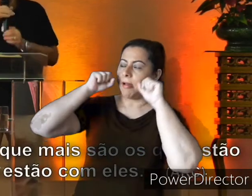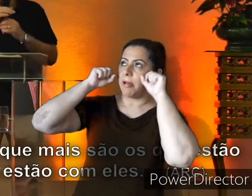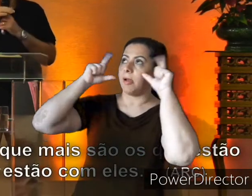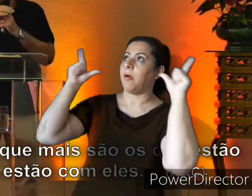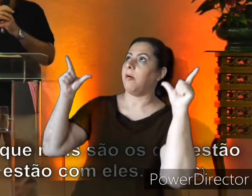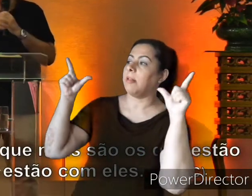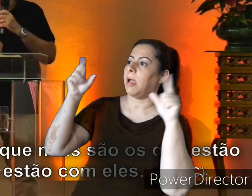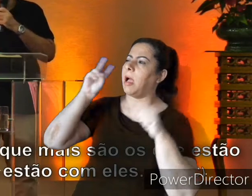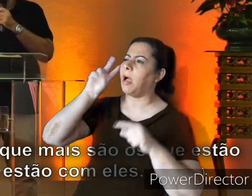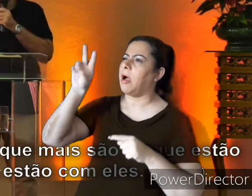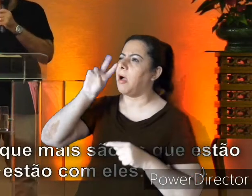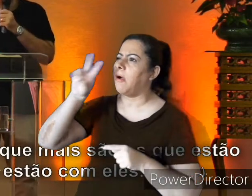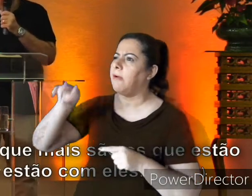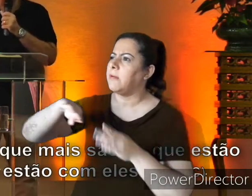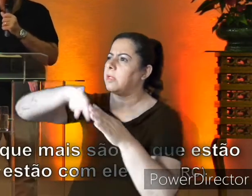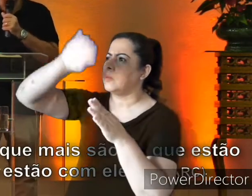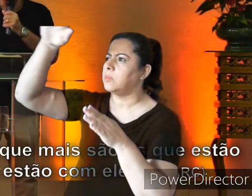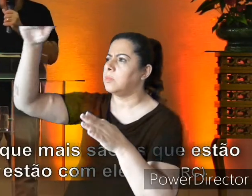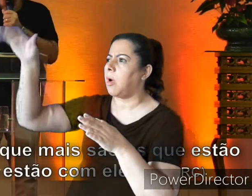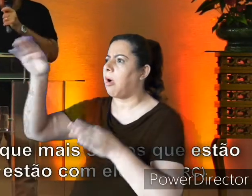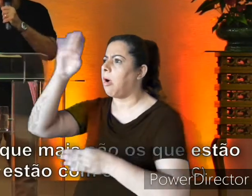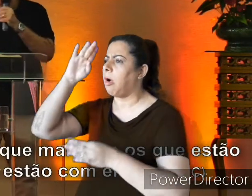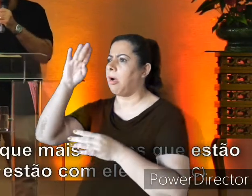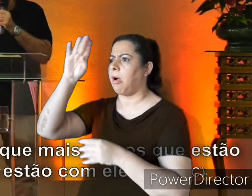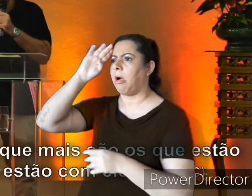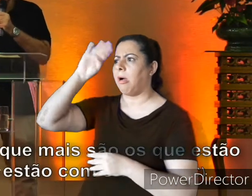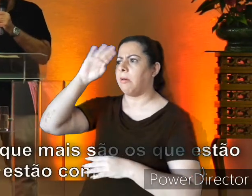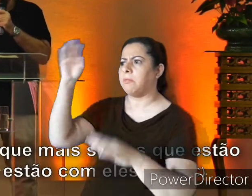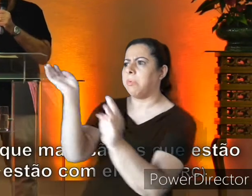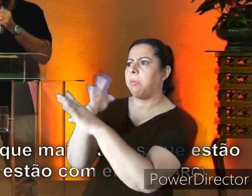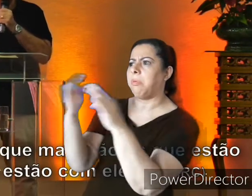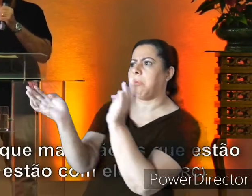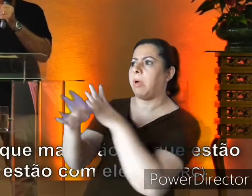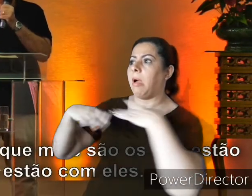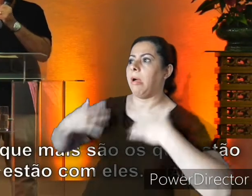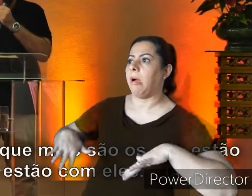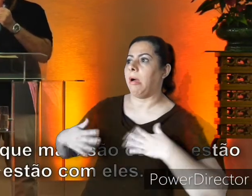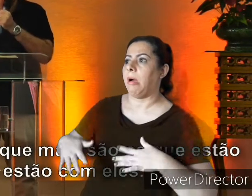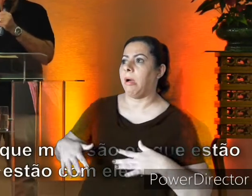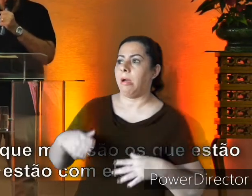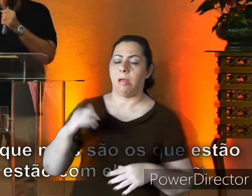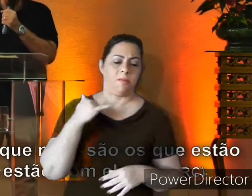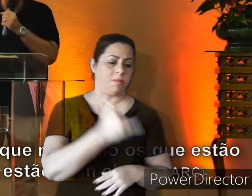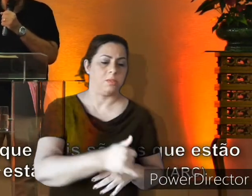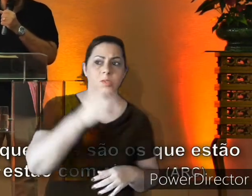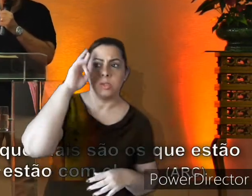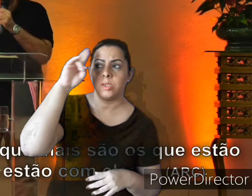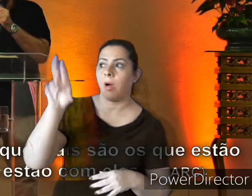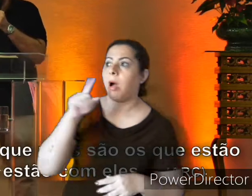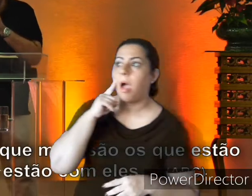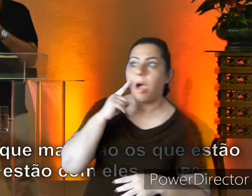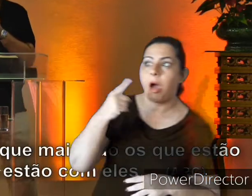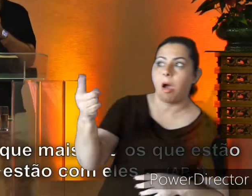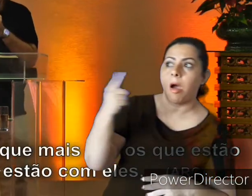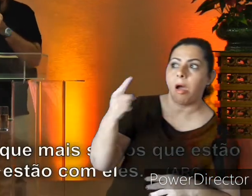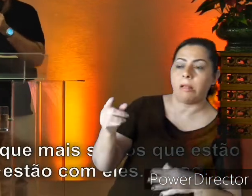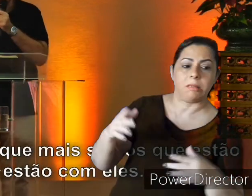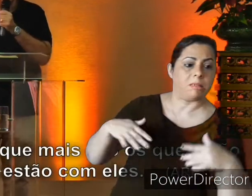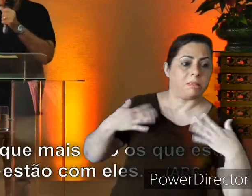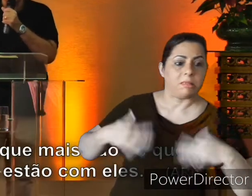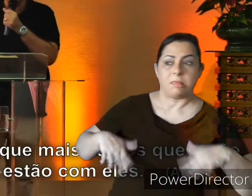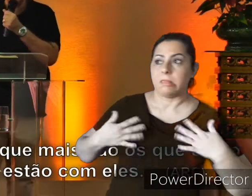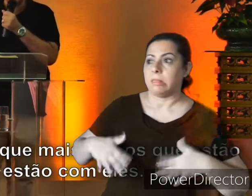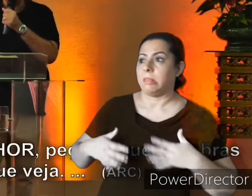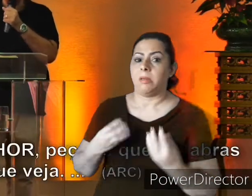temas, porque mais são os que estão conosco do que os que estão com eles. E orou Eliseu e disse: Senhor,